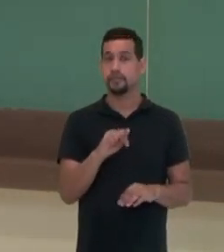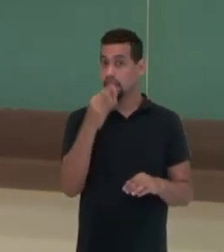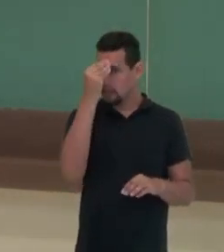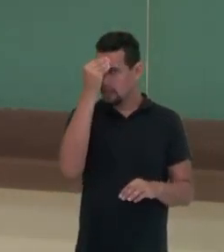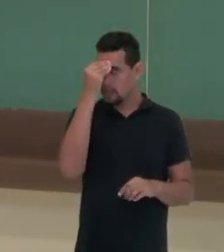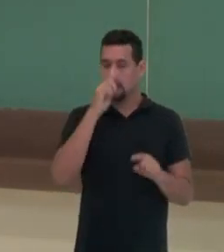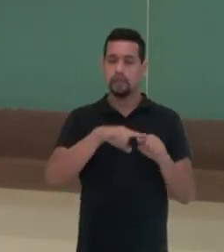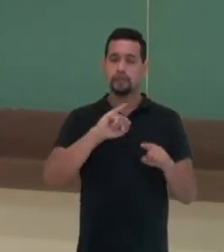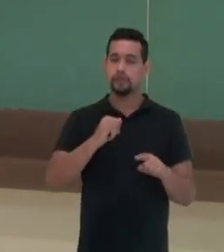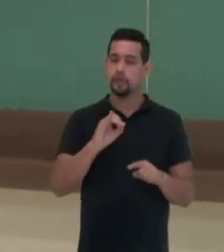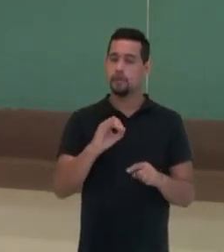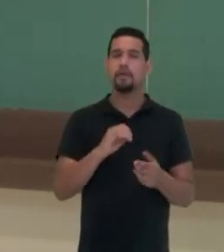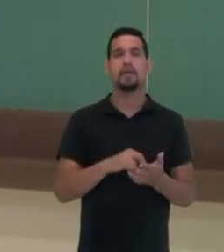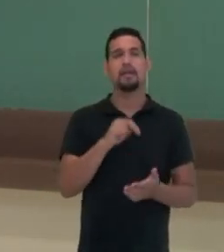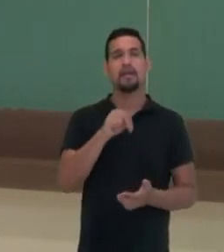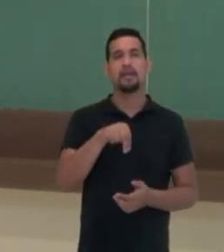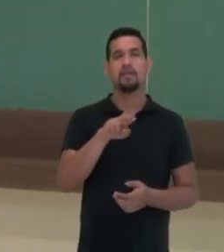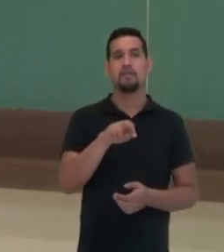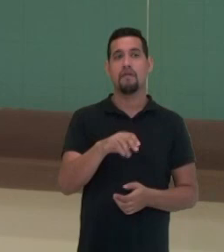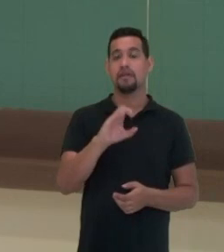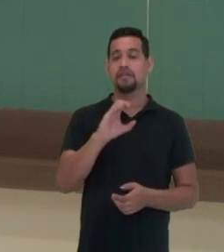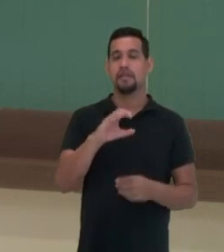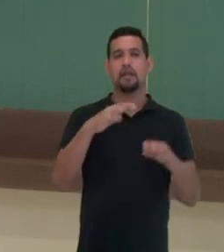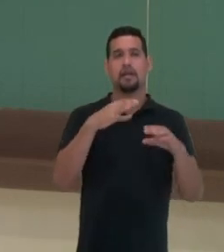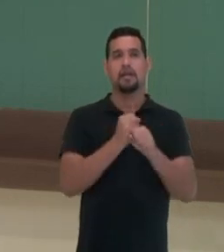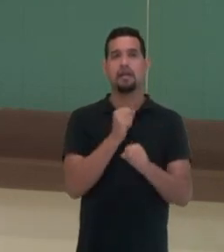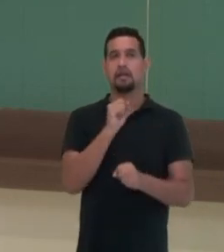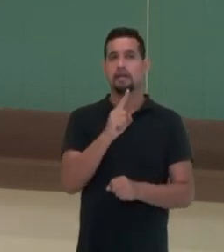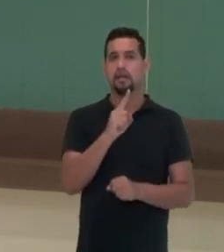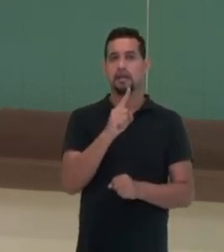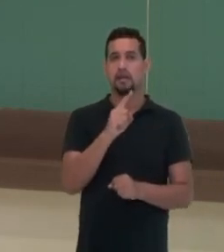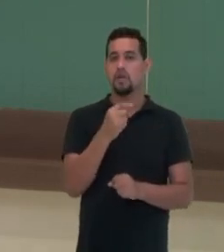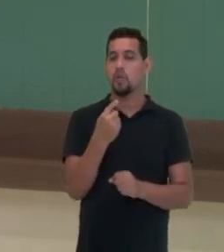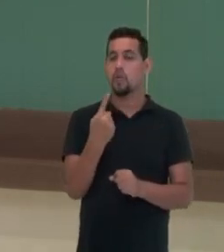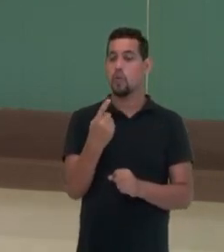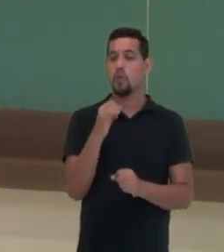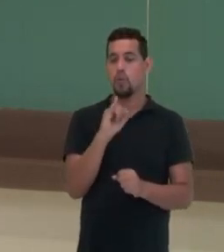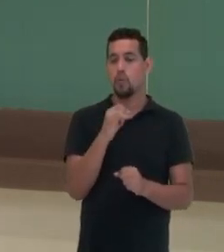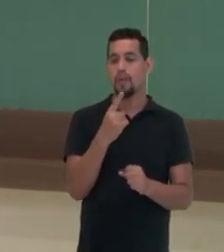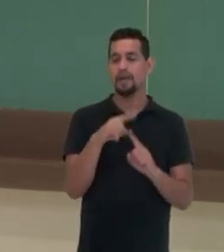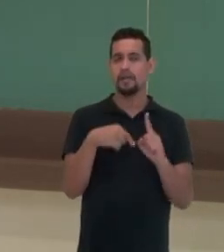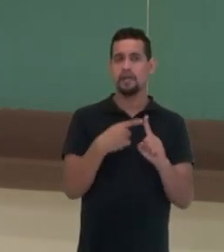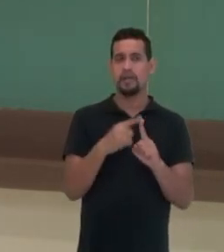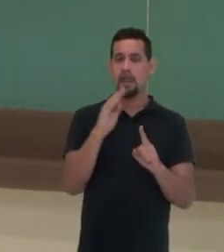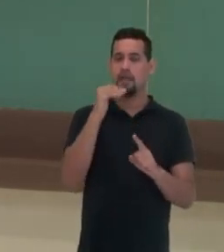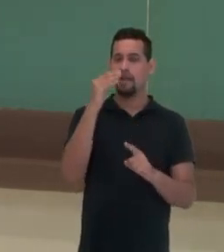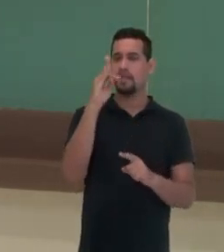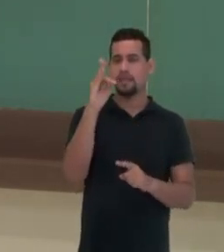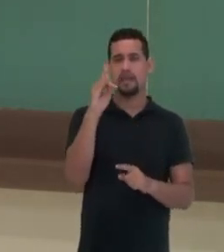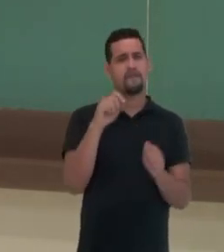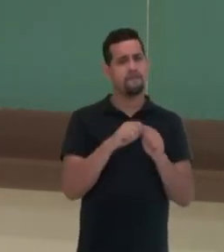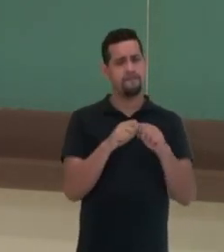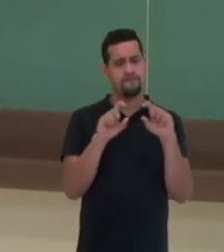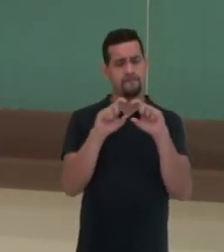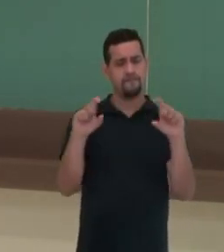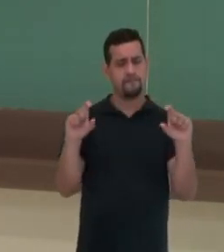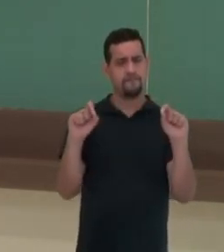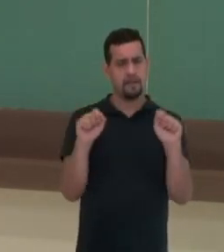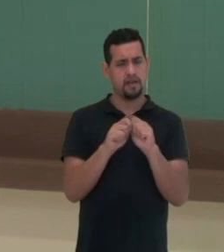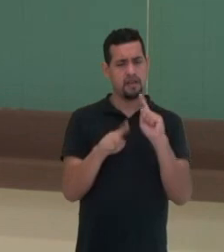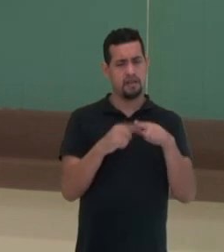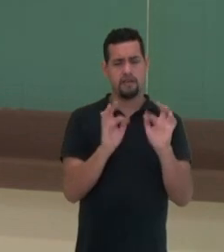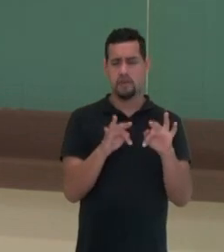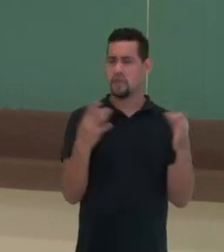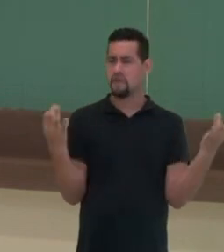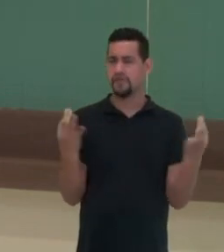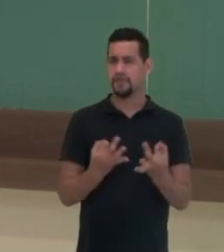juro composto, M igual a C, que multiplica o I, o 1 mais o I elevado a T. Pode fazer uma frasezinha para isso aqui que no final dá